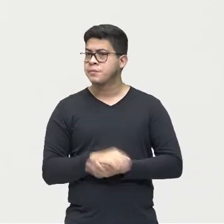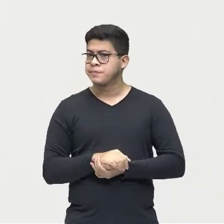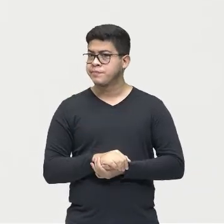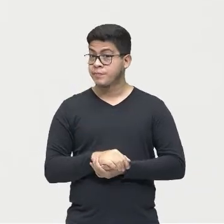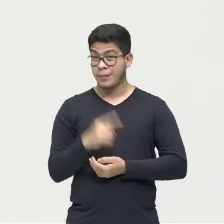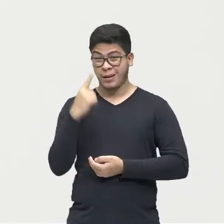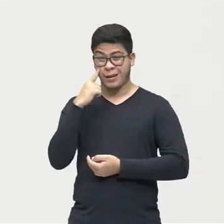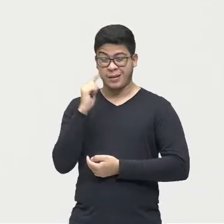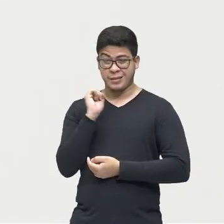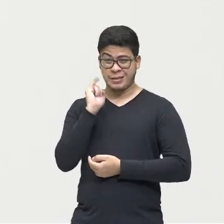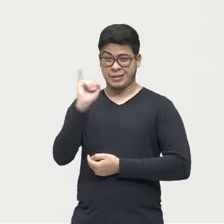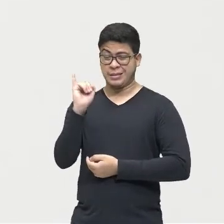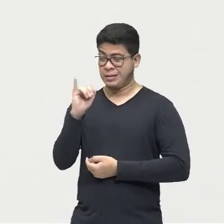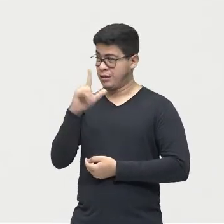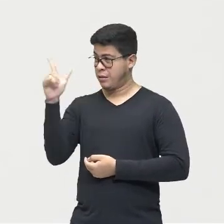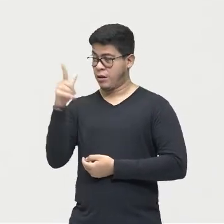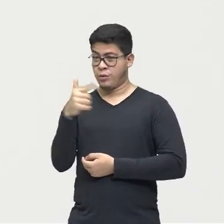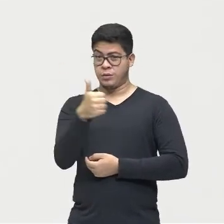120 graus,